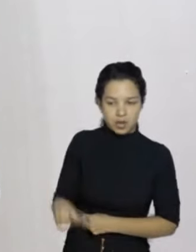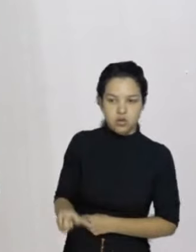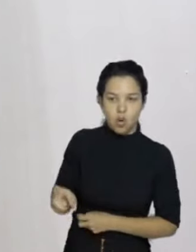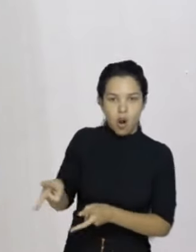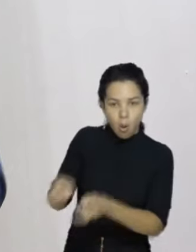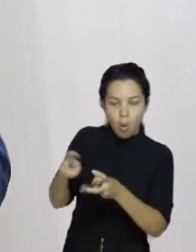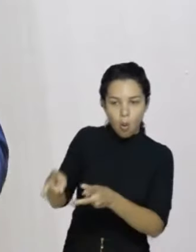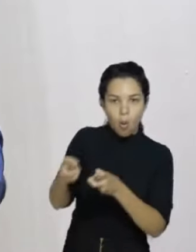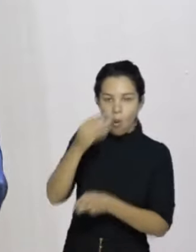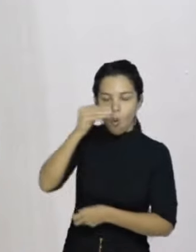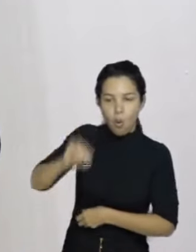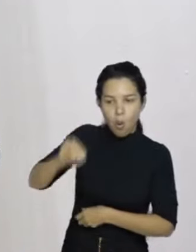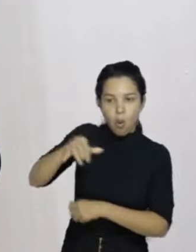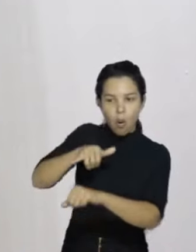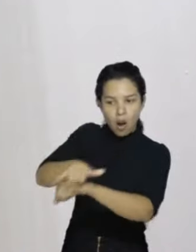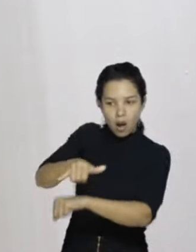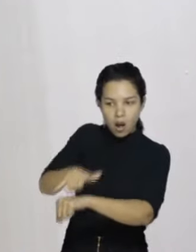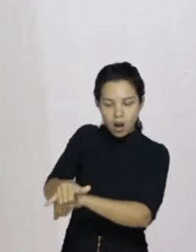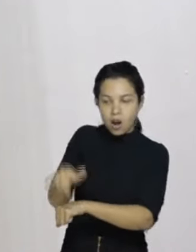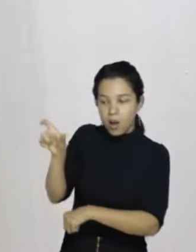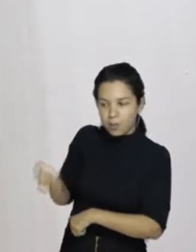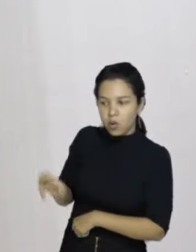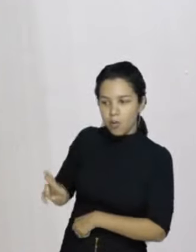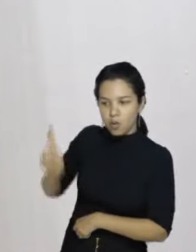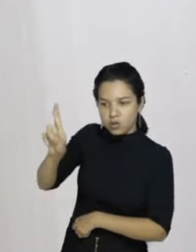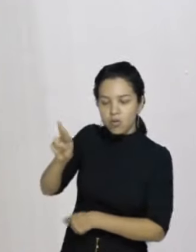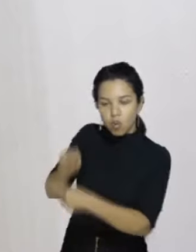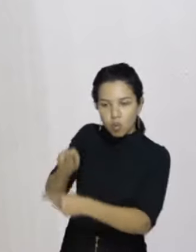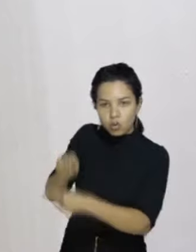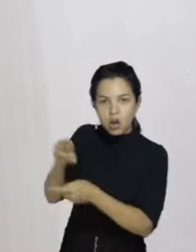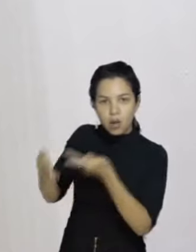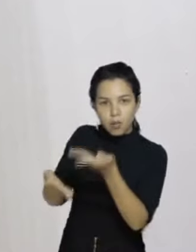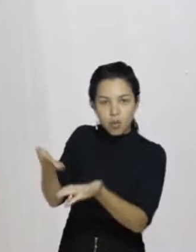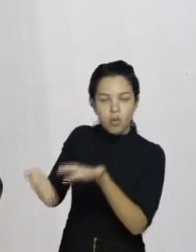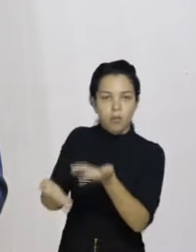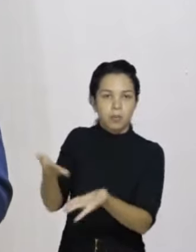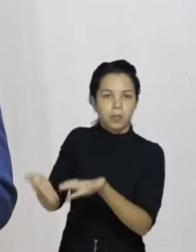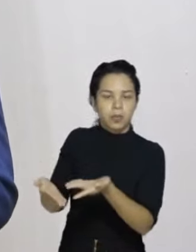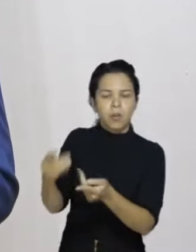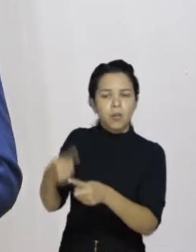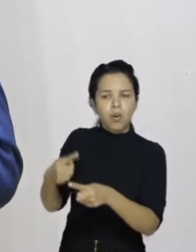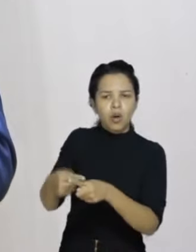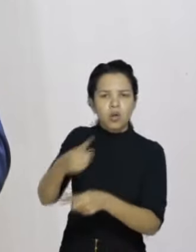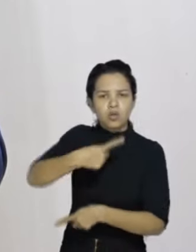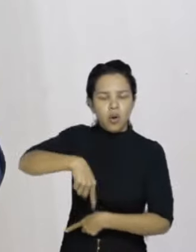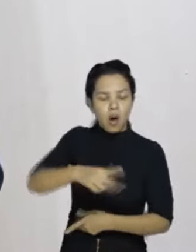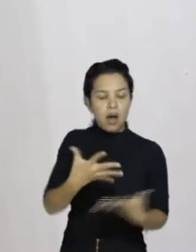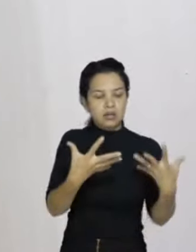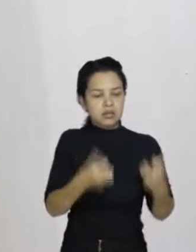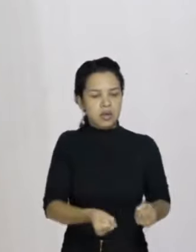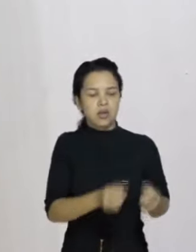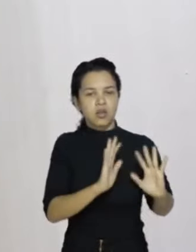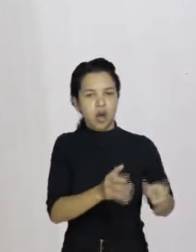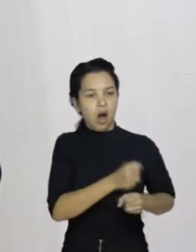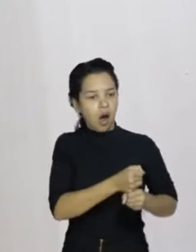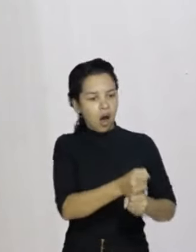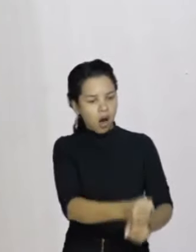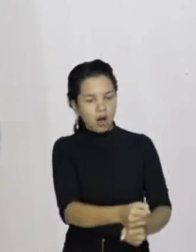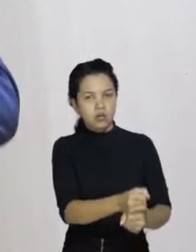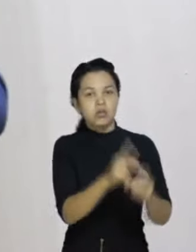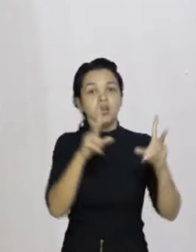por aquele que deveria proteger e cuidar dela porque Nós aceitamos isso há décadas Pois é esse o relacionamento